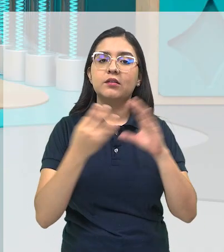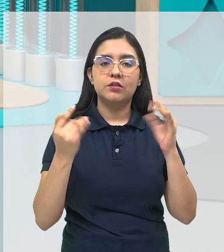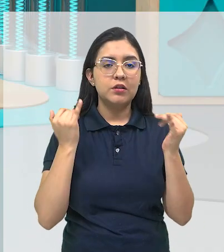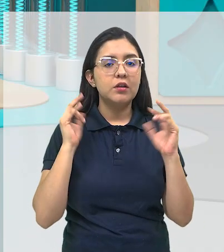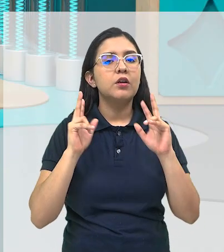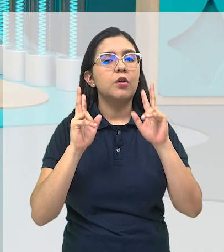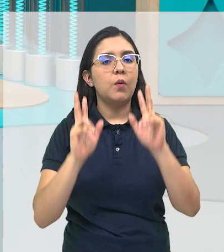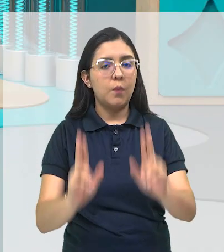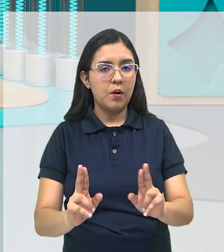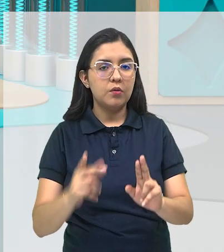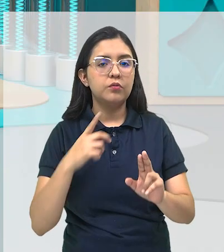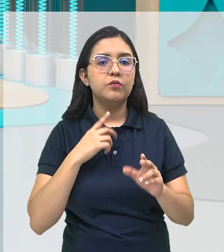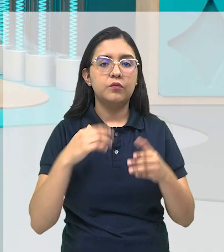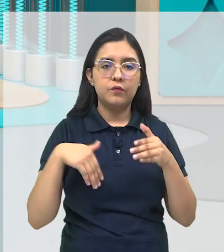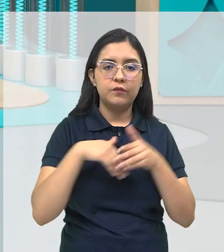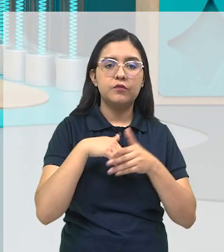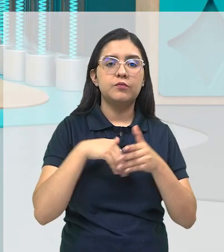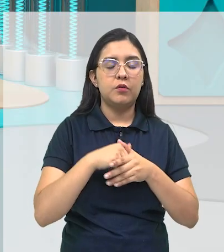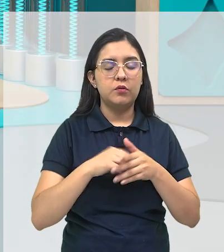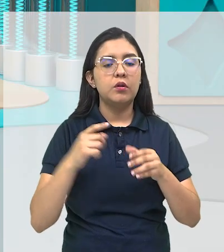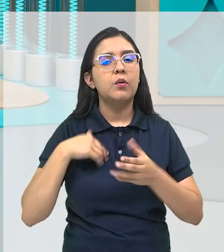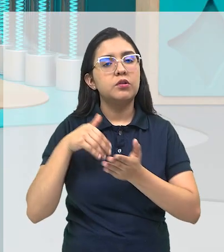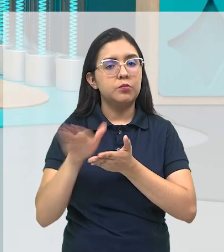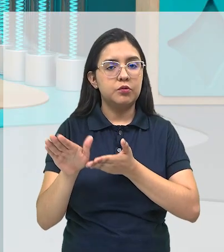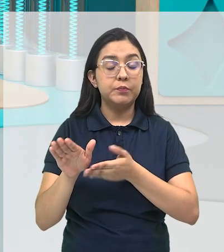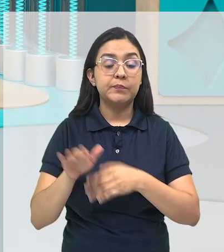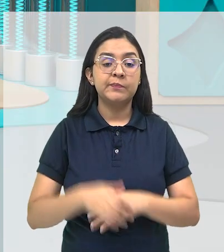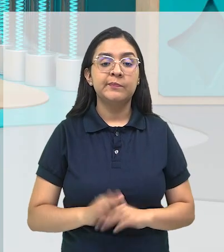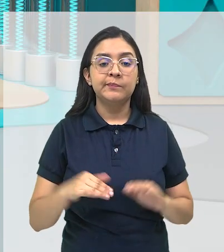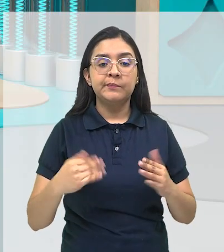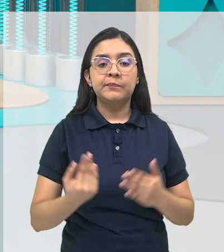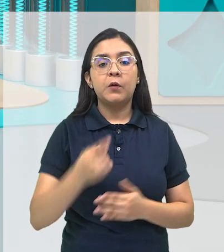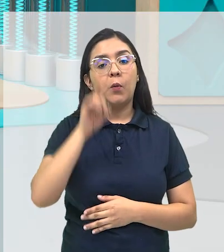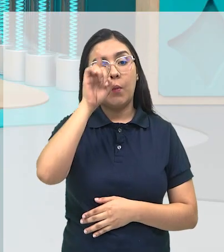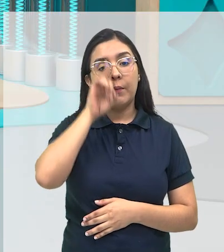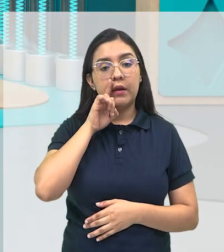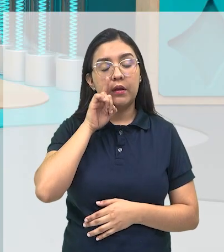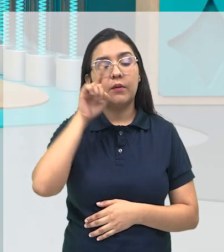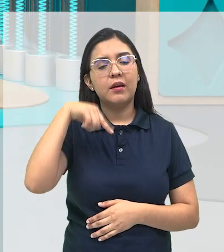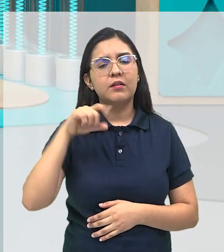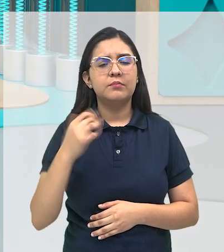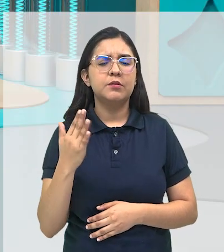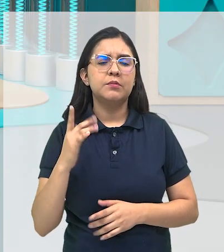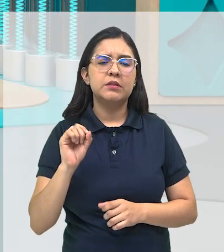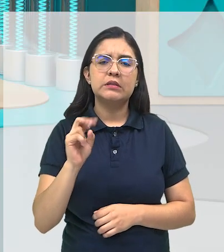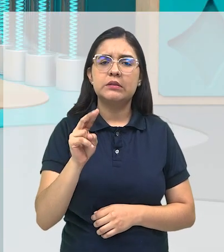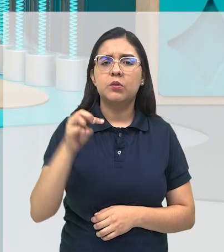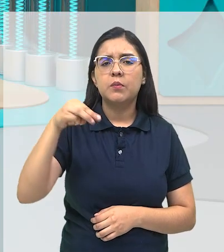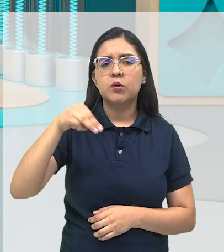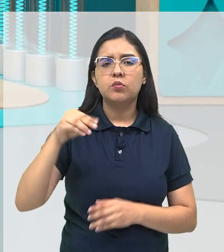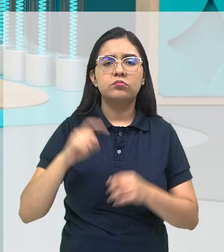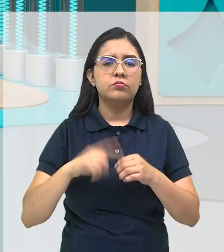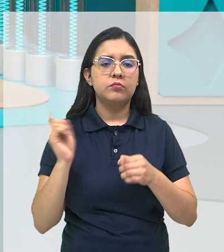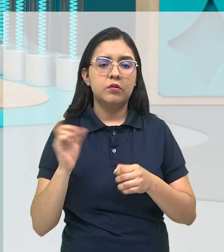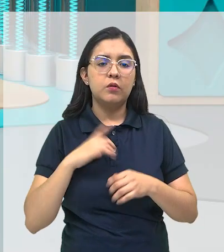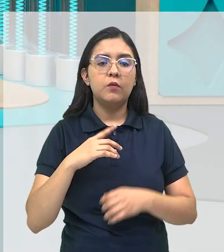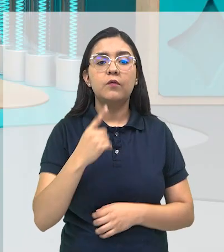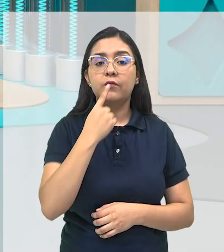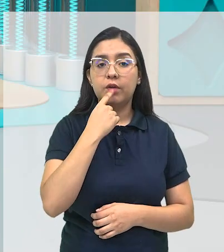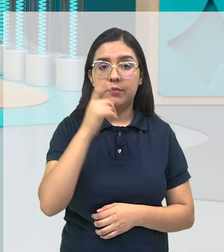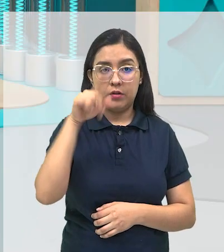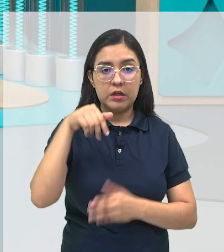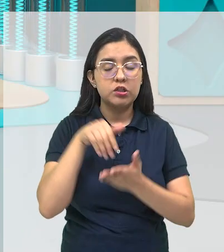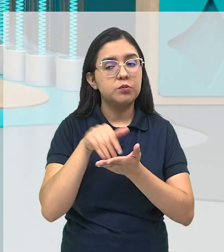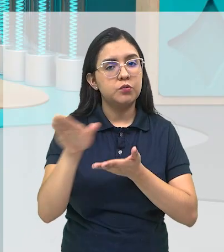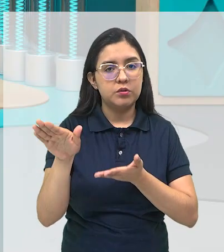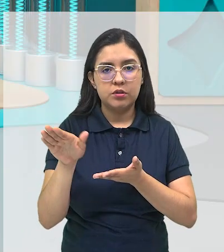igual do futebol e ele dá expulsão. O amarelo vai ser uma suspensão de, no mínimo, 5 minutos e o vermelho vai